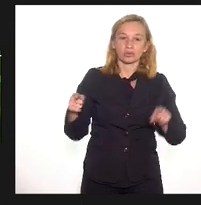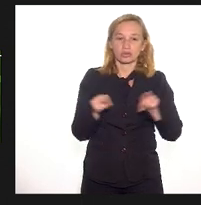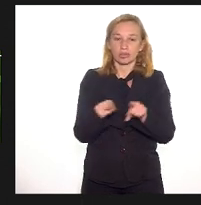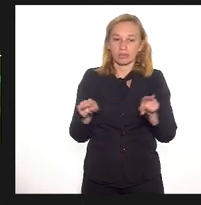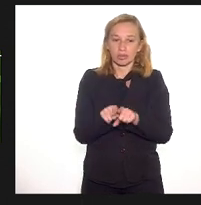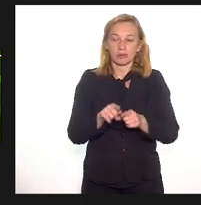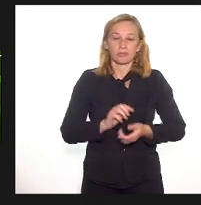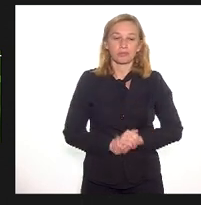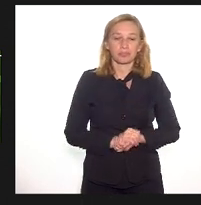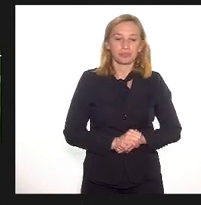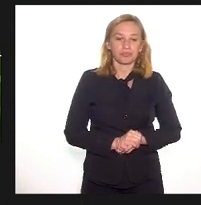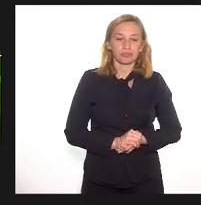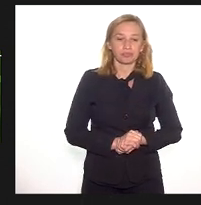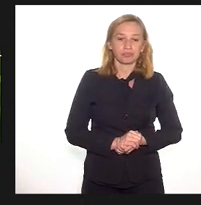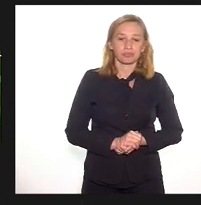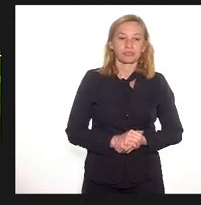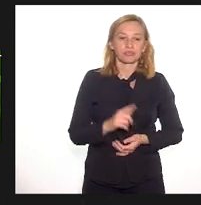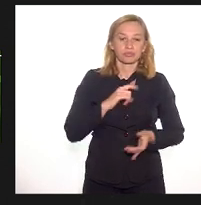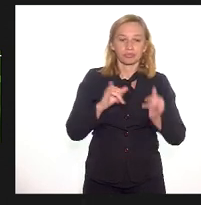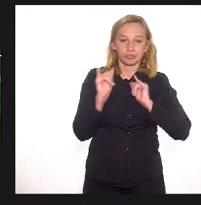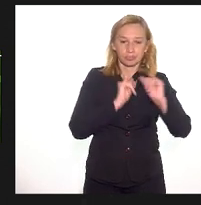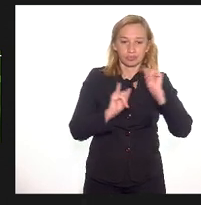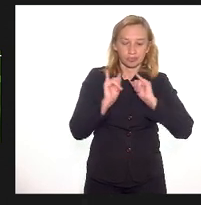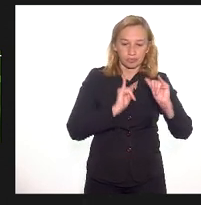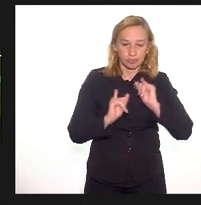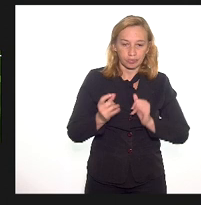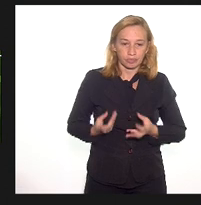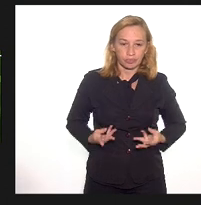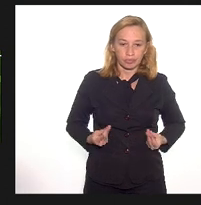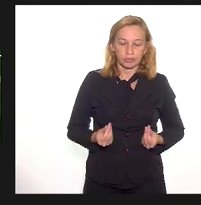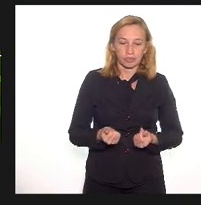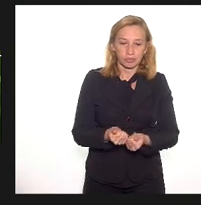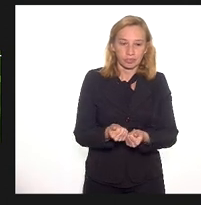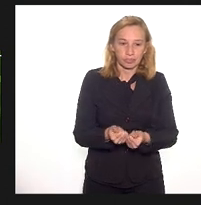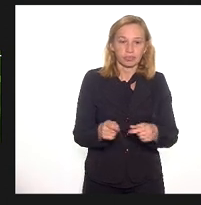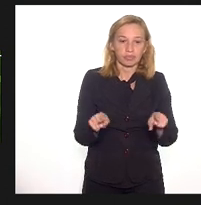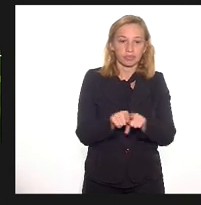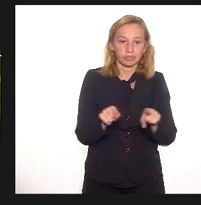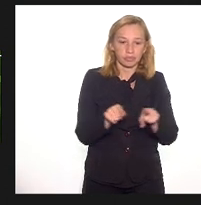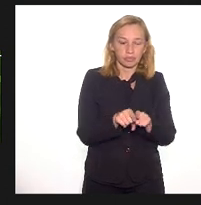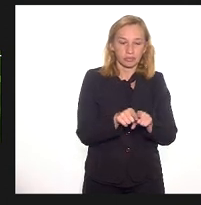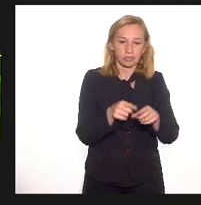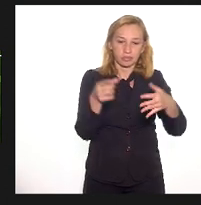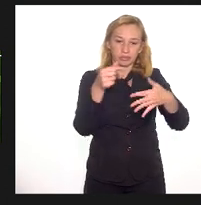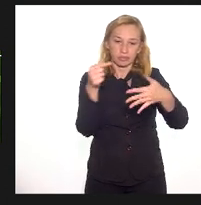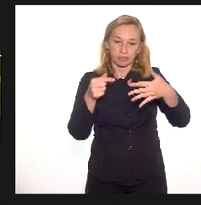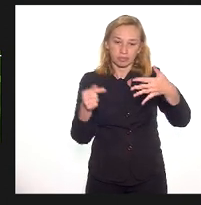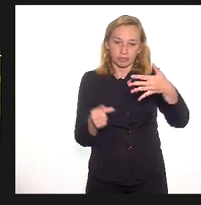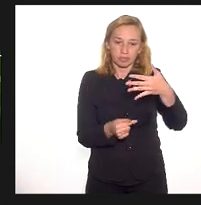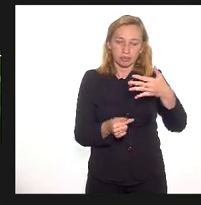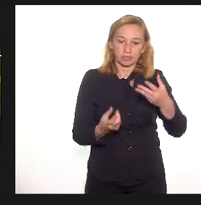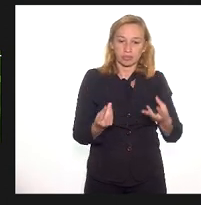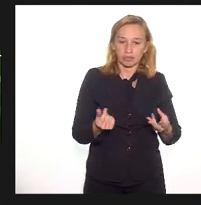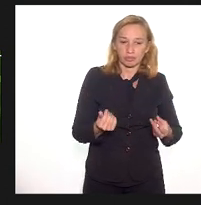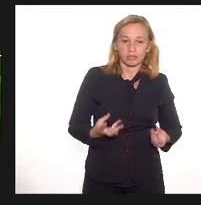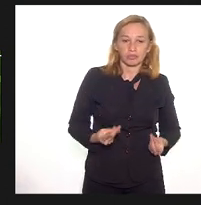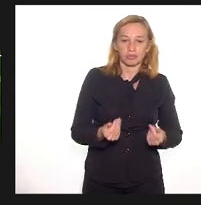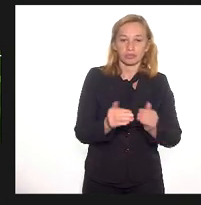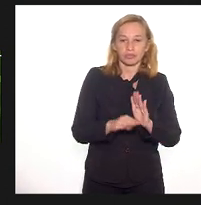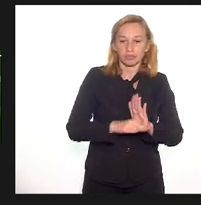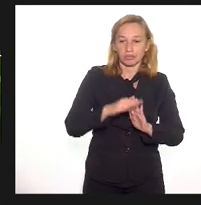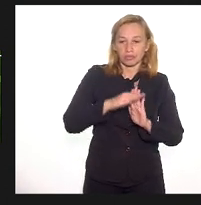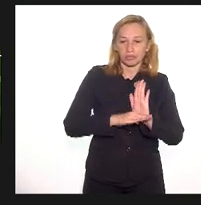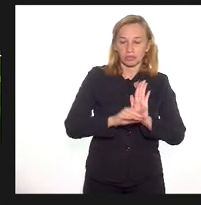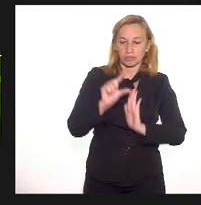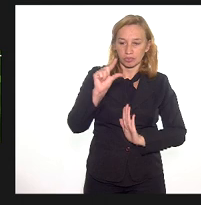né, ela tem as informações de gastos consolidados e demanda um detalhamento desses gastos no seu menor